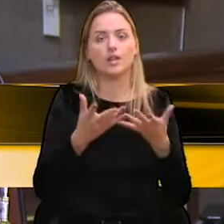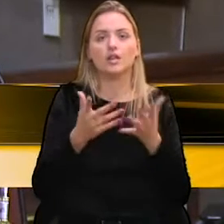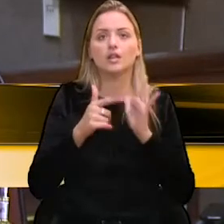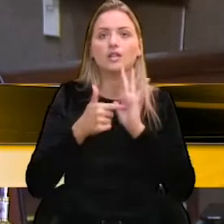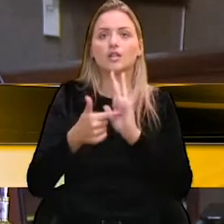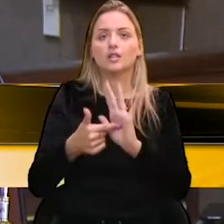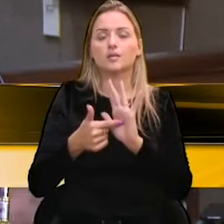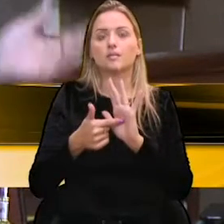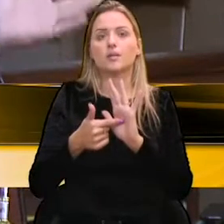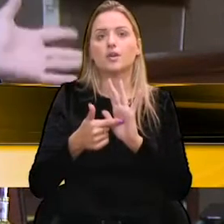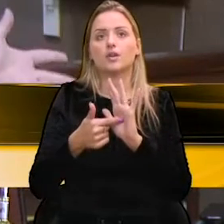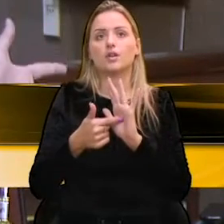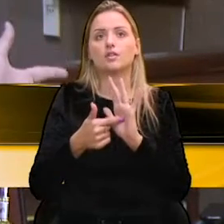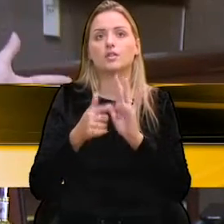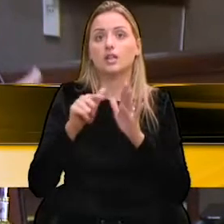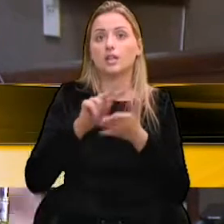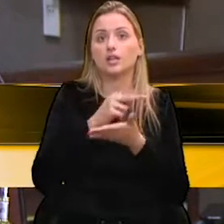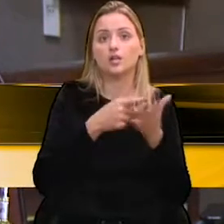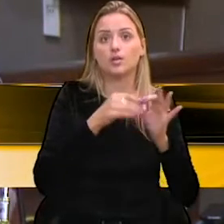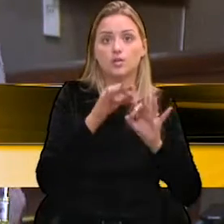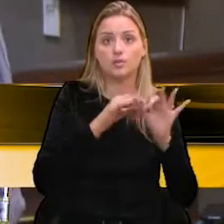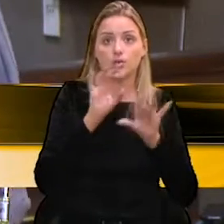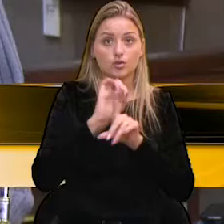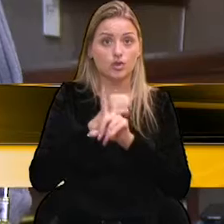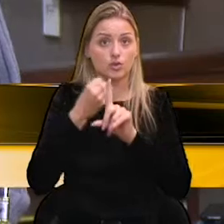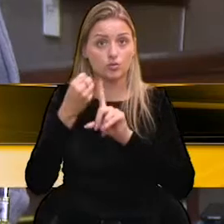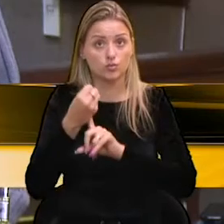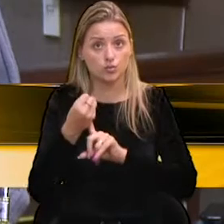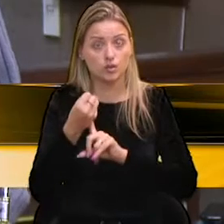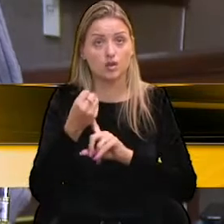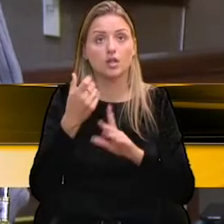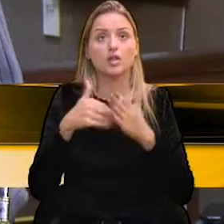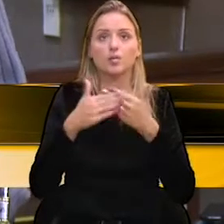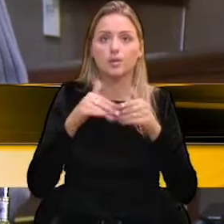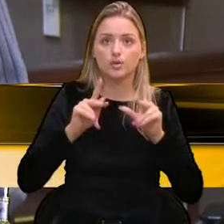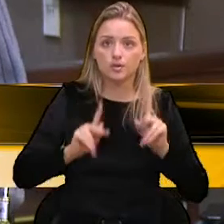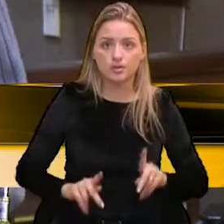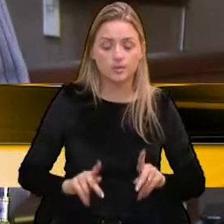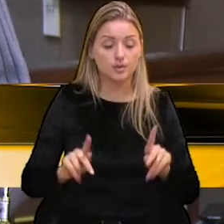repercute no mandato do vereador. É um projeto social para as pessoas que não têm